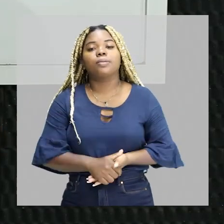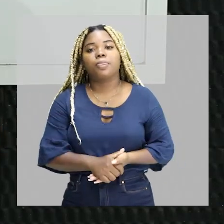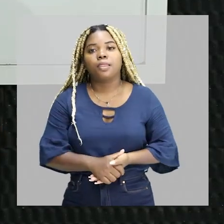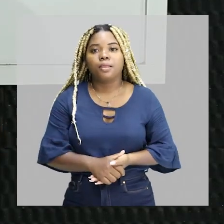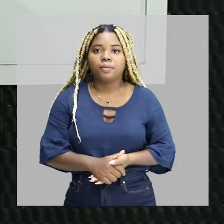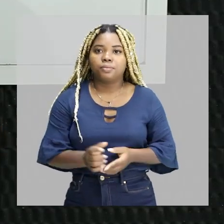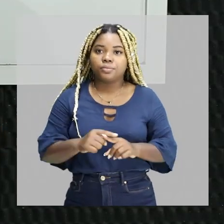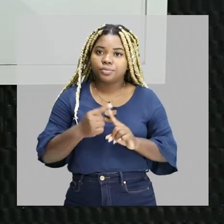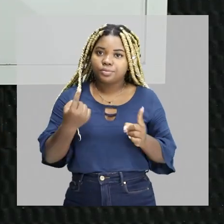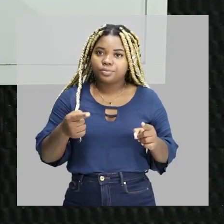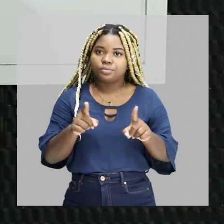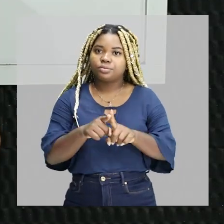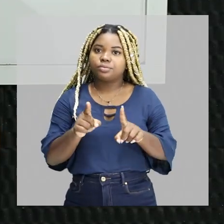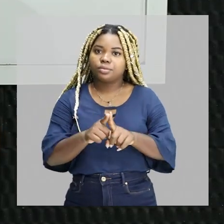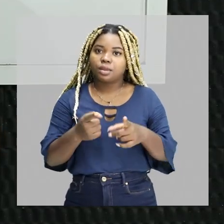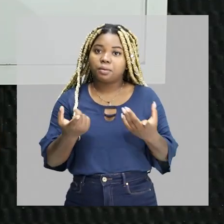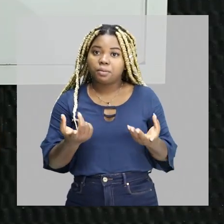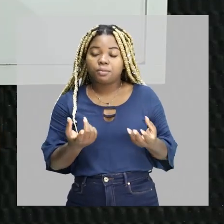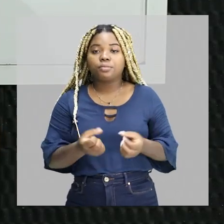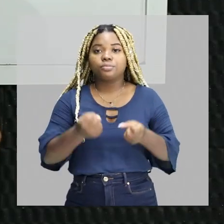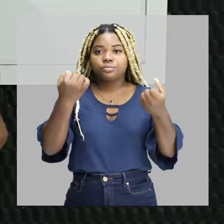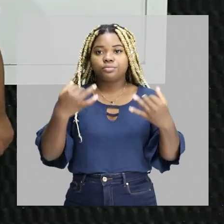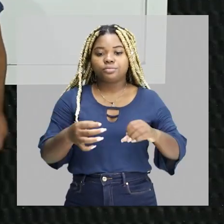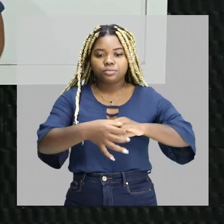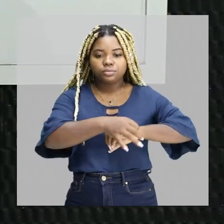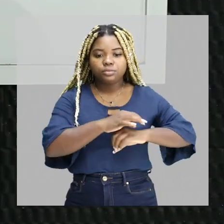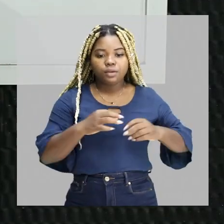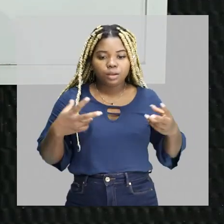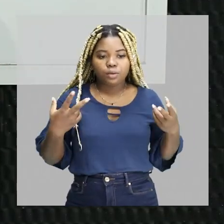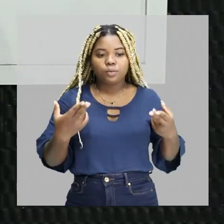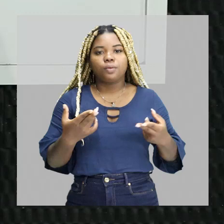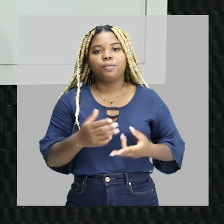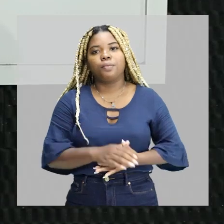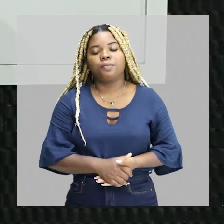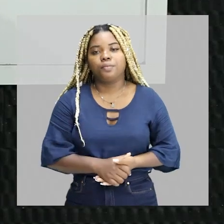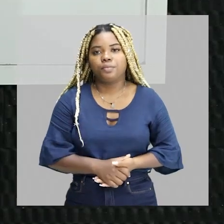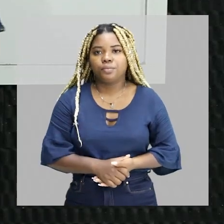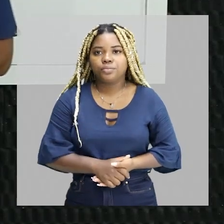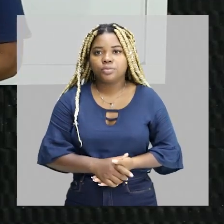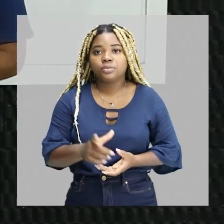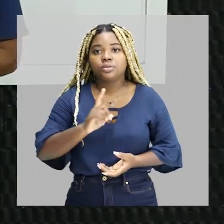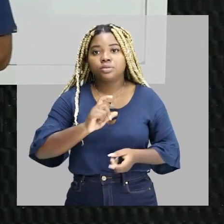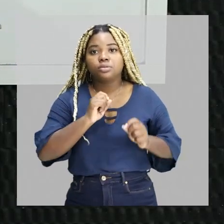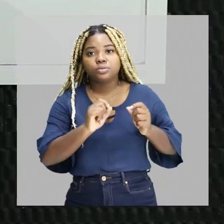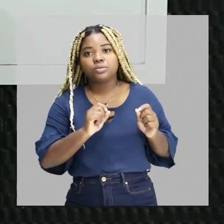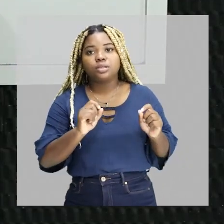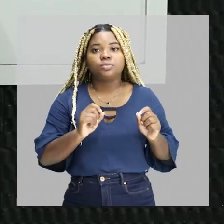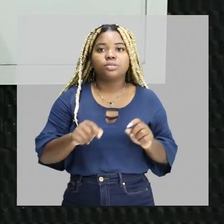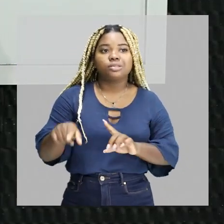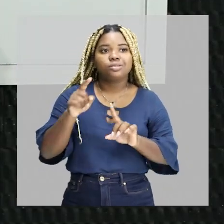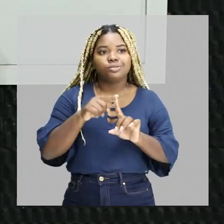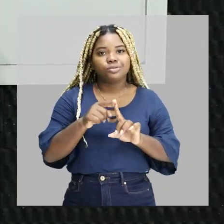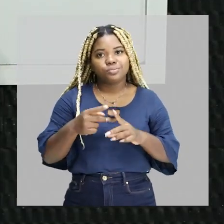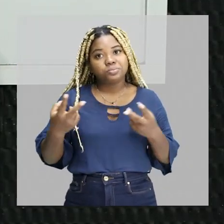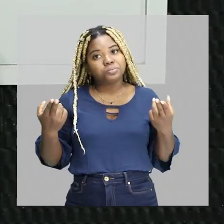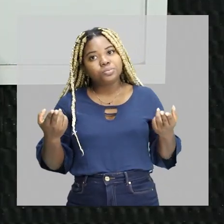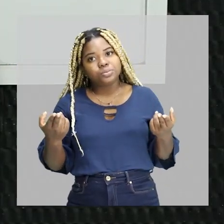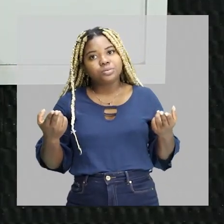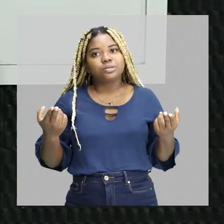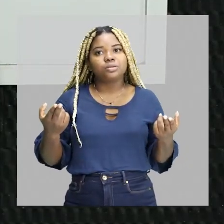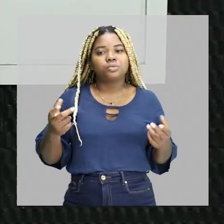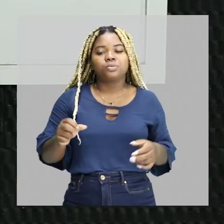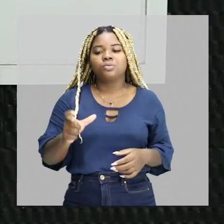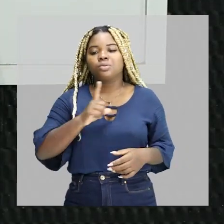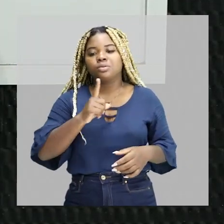Mas nós estamos falando da mesma molécula, né? Ok? Então nós temos esses comportamentos aí. Então, sei quando nós temos um